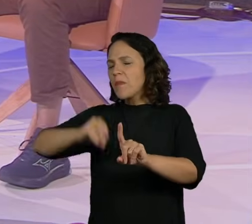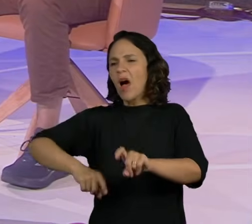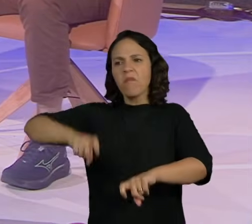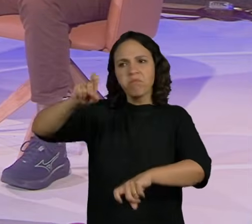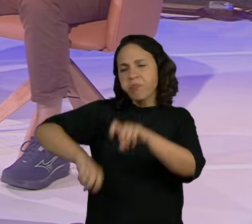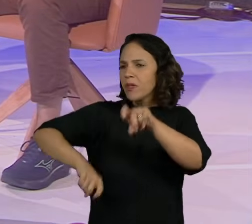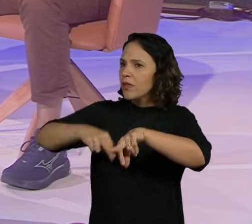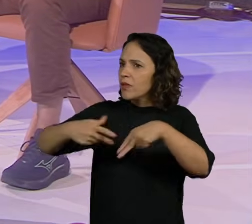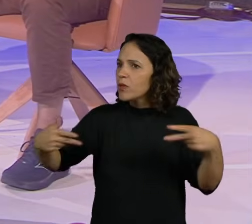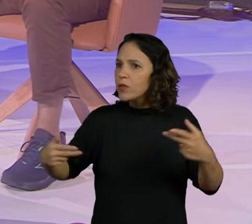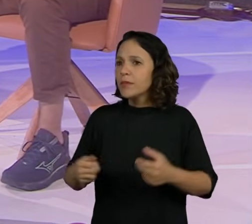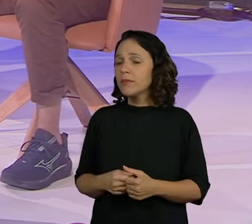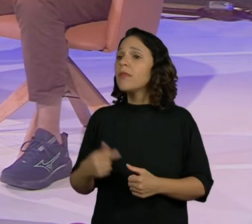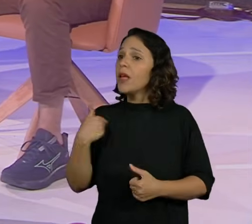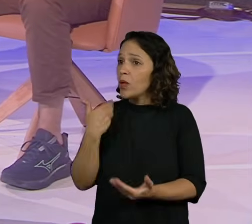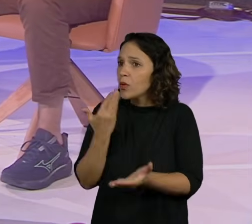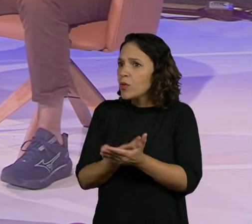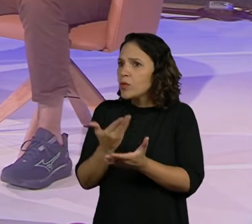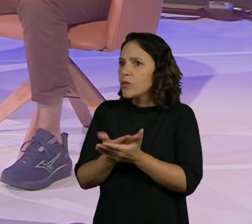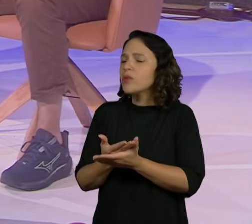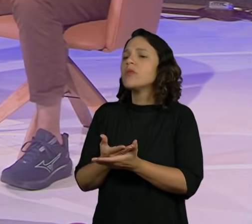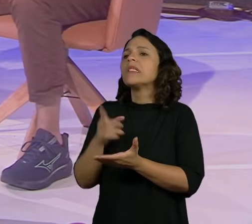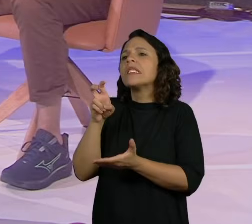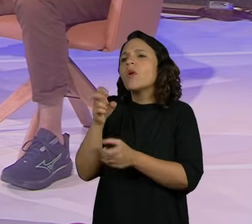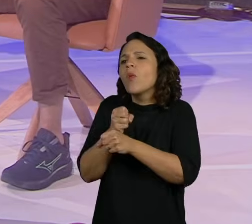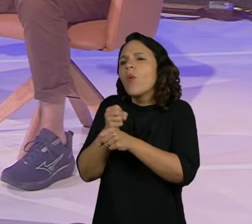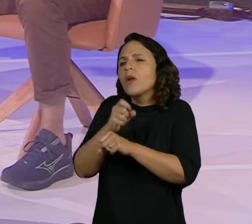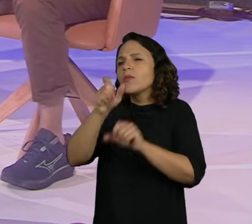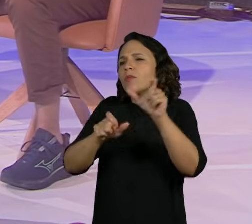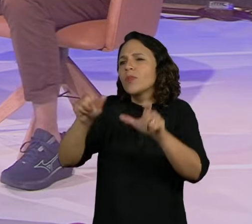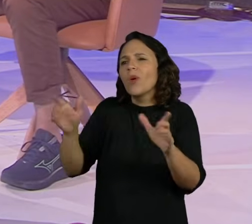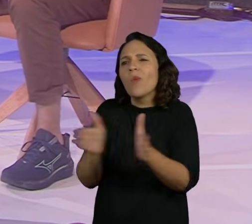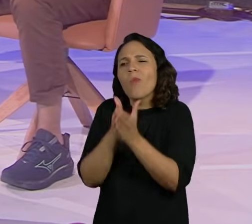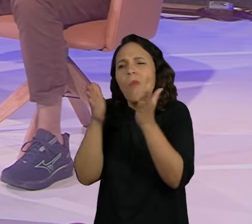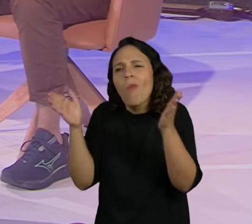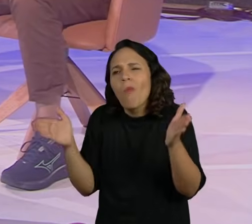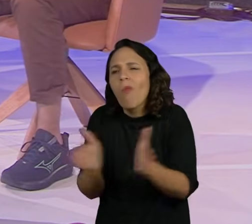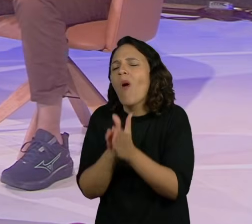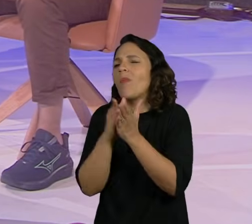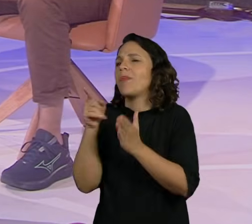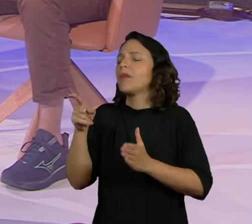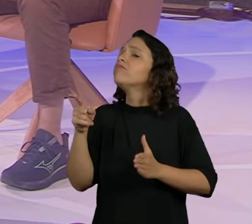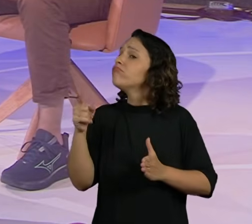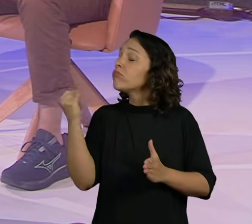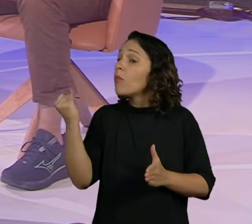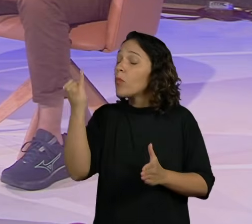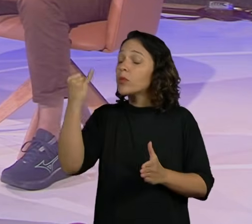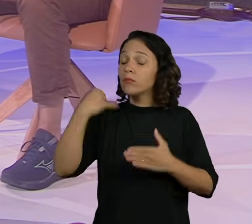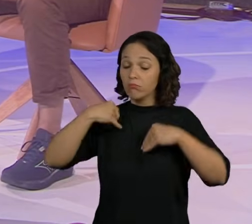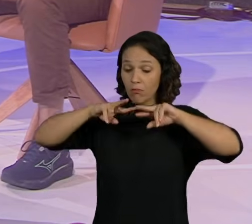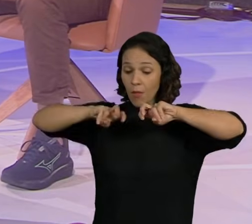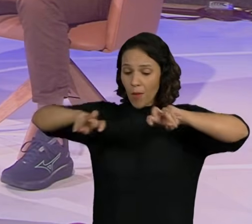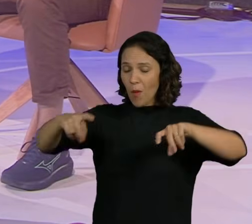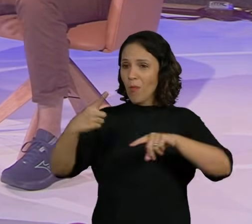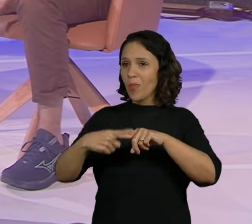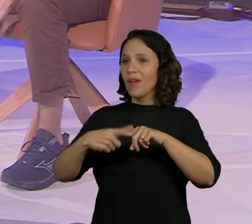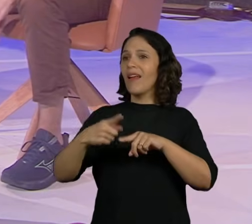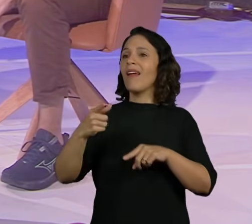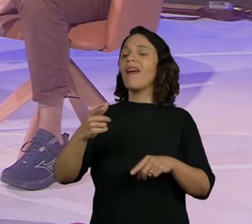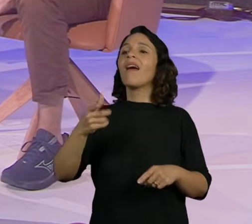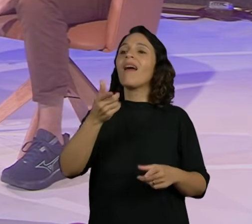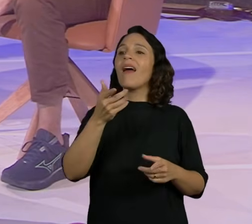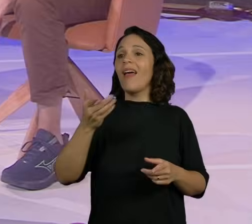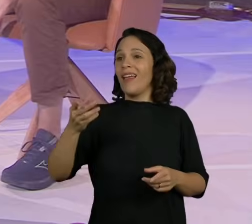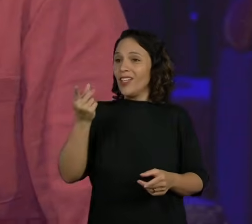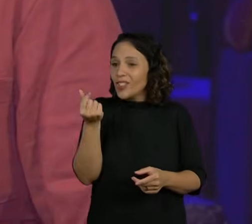etc. Né? Eu estudei 5 anos os muito pobres, entende? Foi fundamental para mim. Porque quem é de classe média nesse país